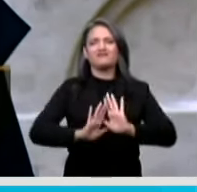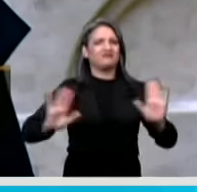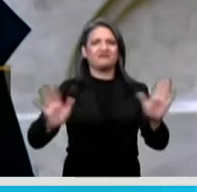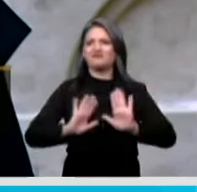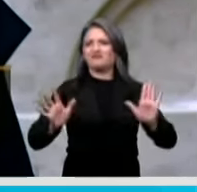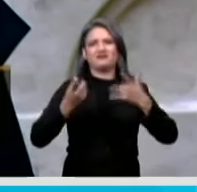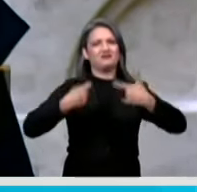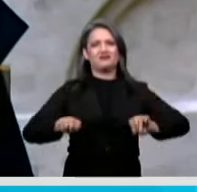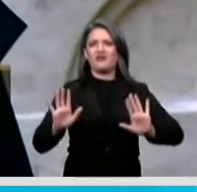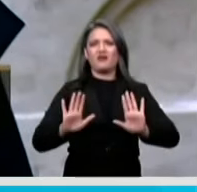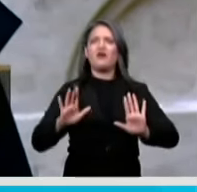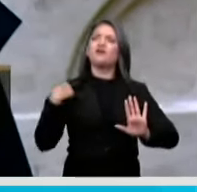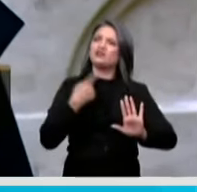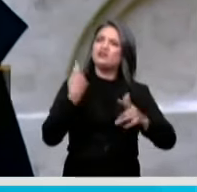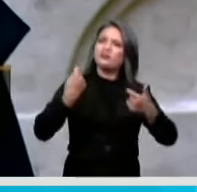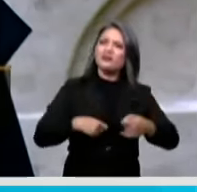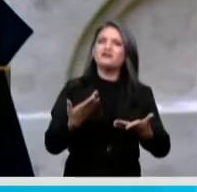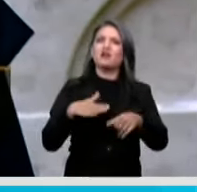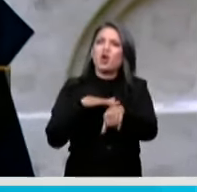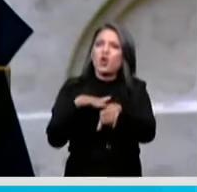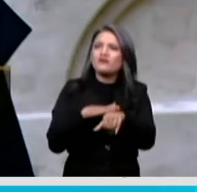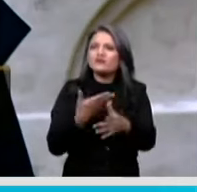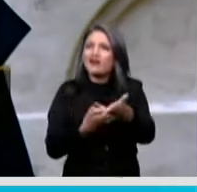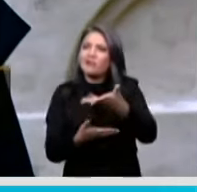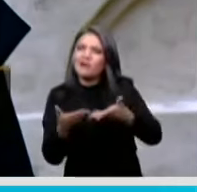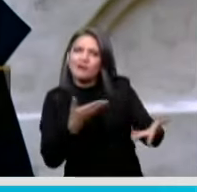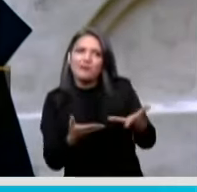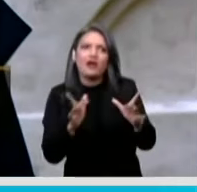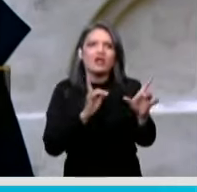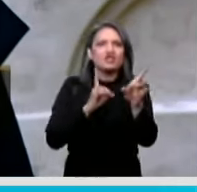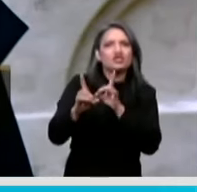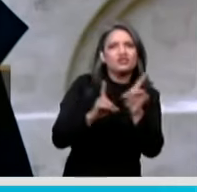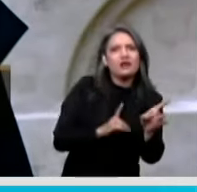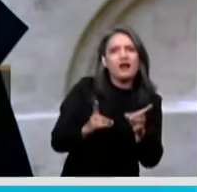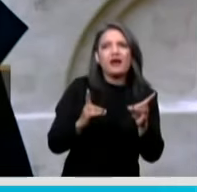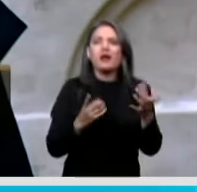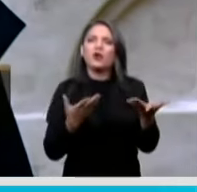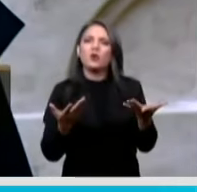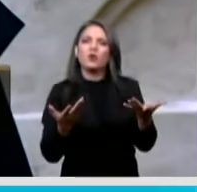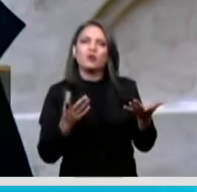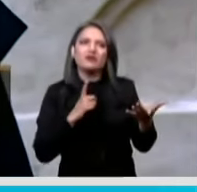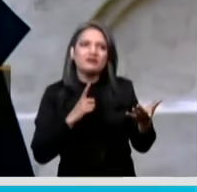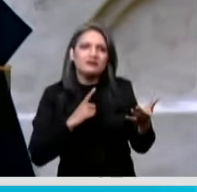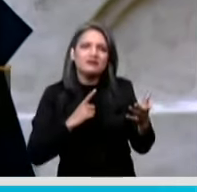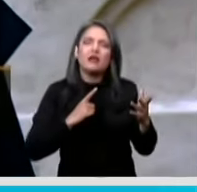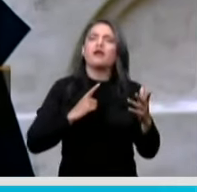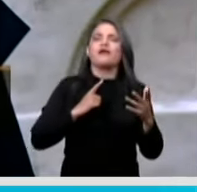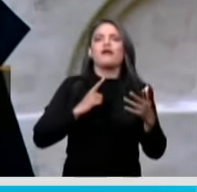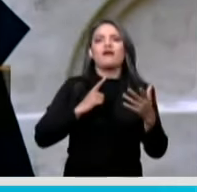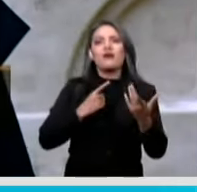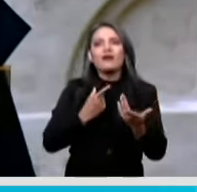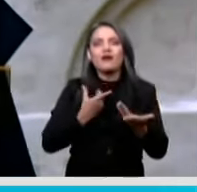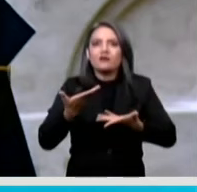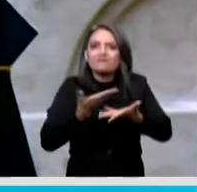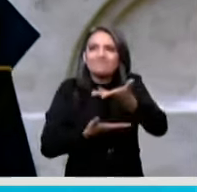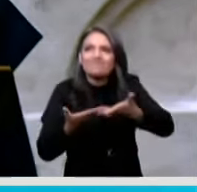claro que nós temos de modo geral Isso não é um problema afet só o judiciário todas as estruturas públicas no Brasil custam muito caro e